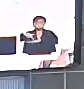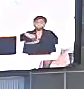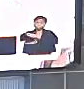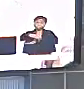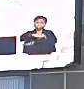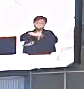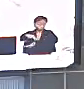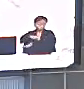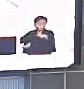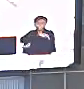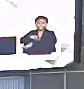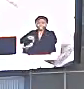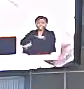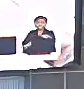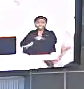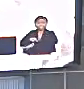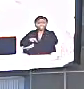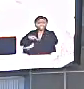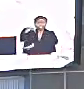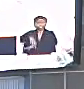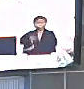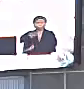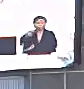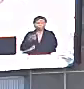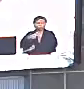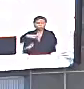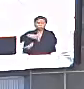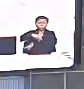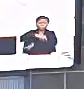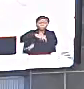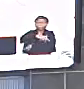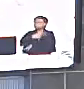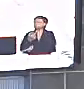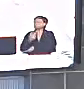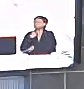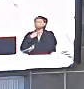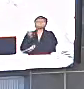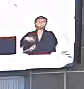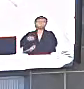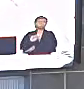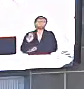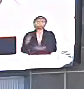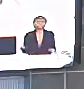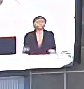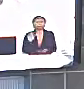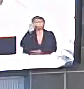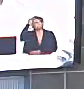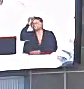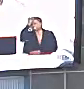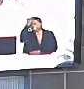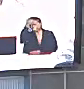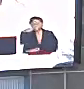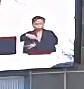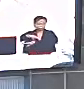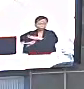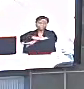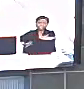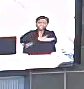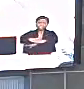gente só tem trem ruim para nós andarmos Aliás não dá nem para andar Inventaram um passeio inventaram um tal de piso